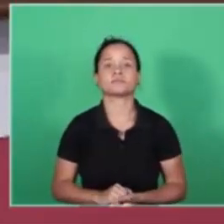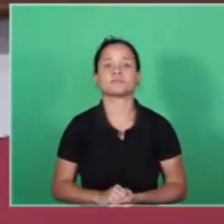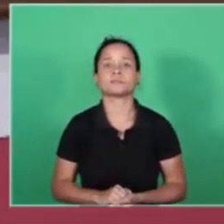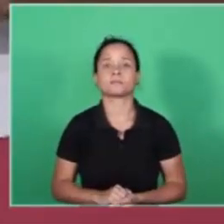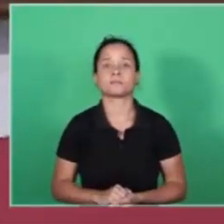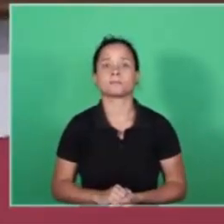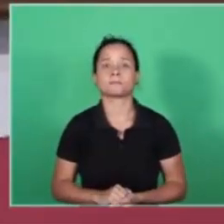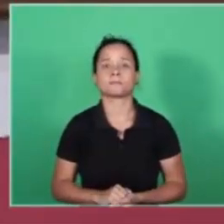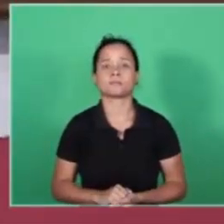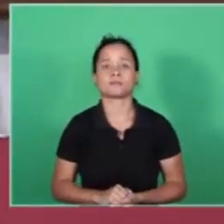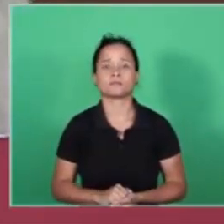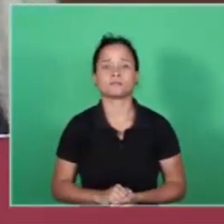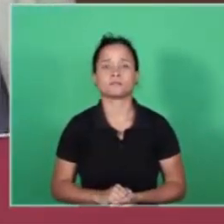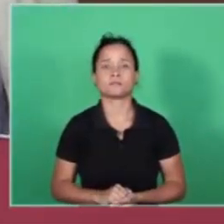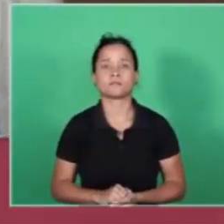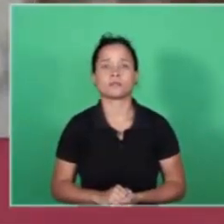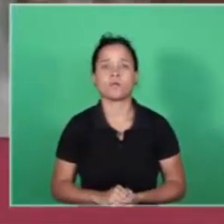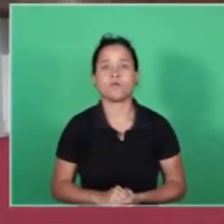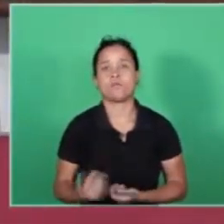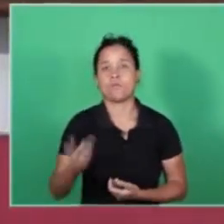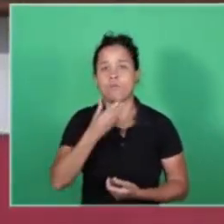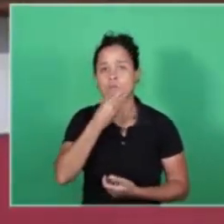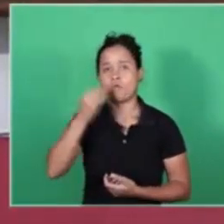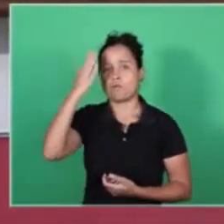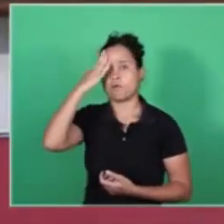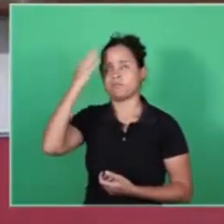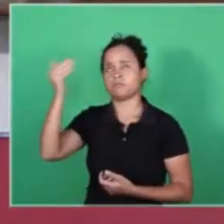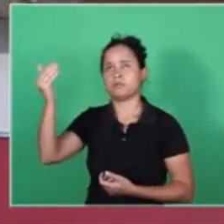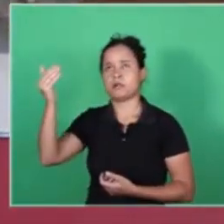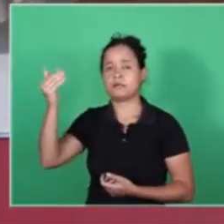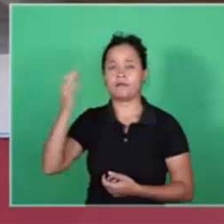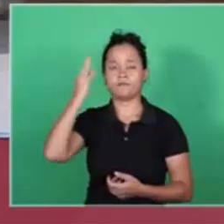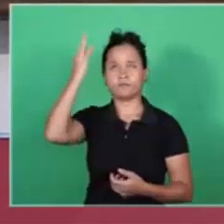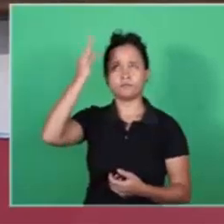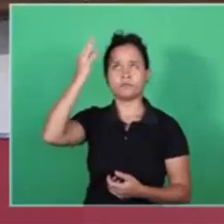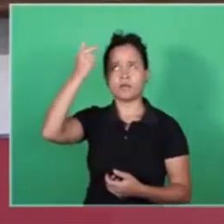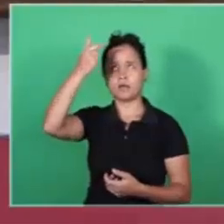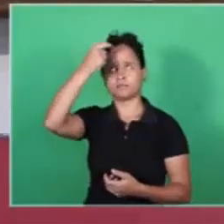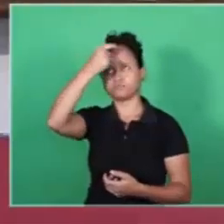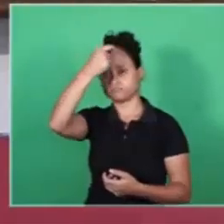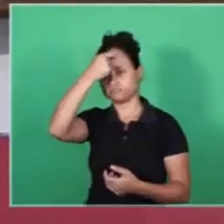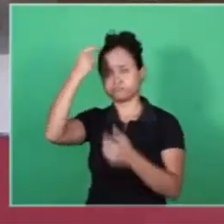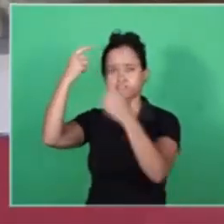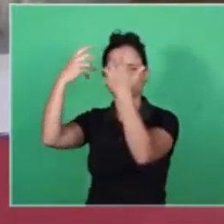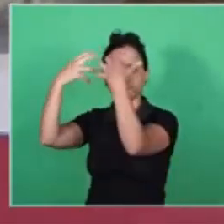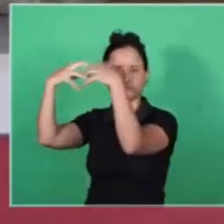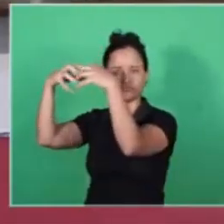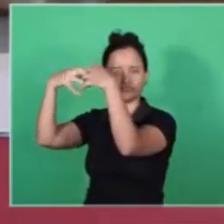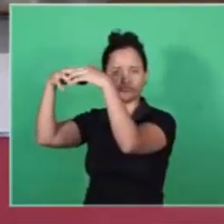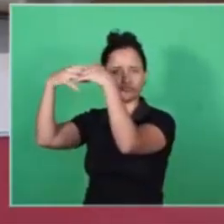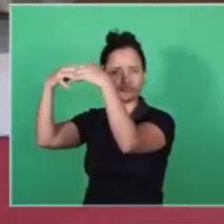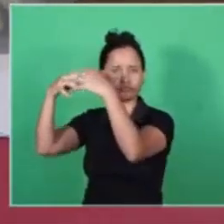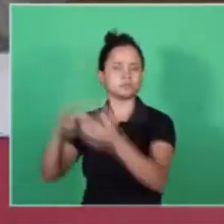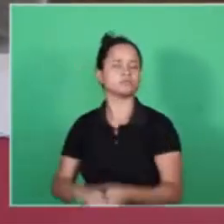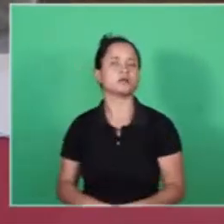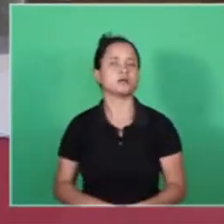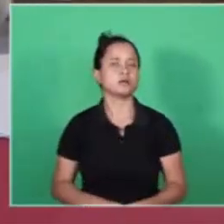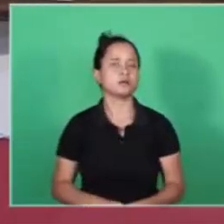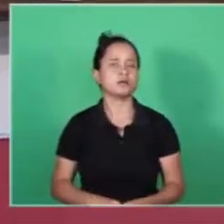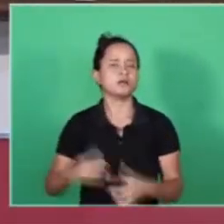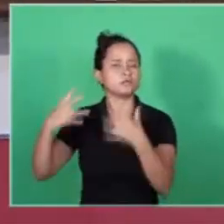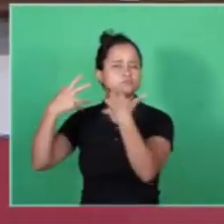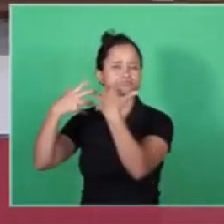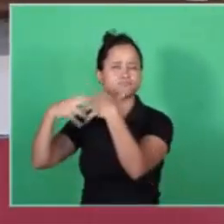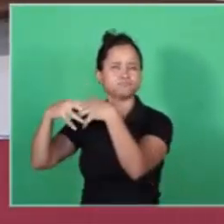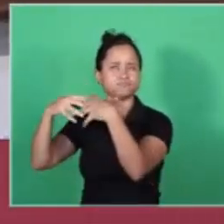Hegel, a filosofia dele era sobre a mente, uma palavra em alemão que é Geist, né? Que é a palavra